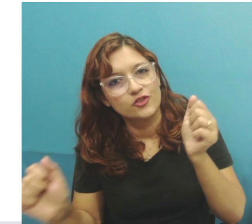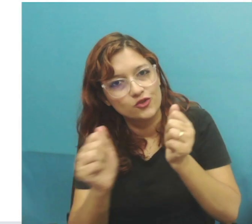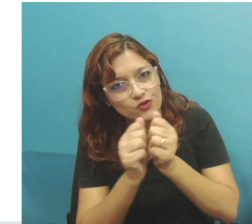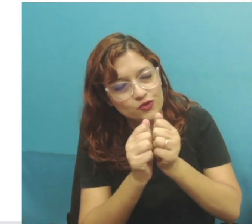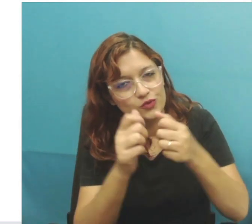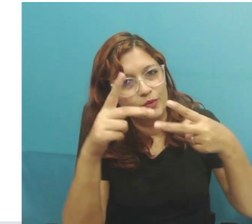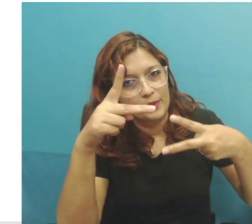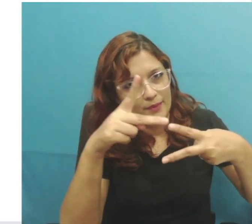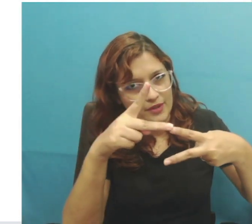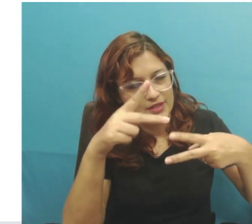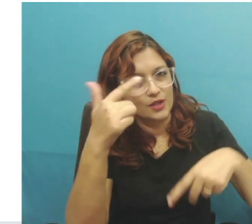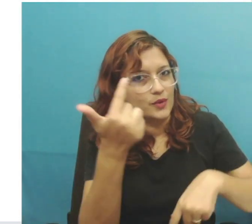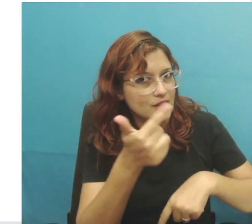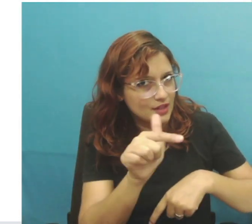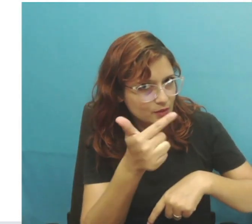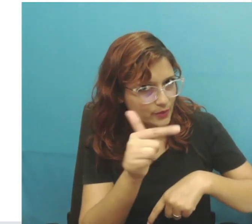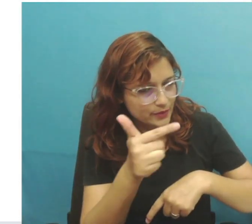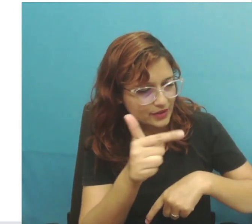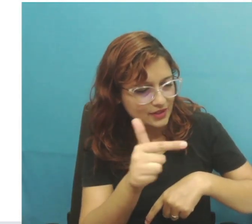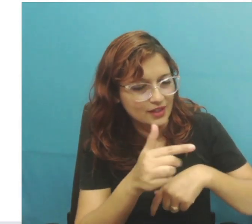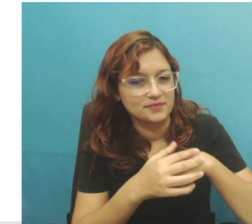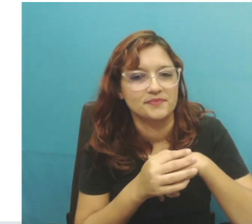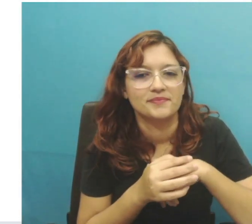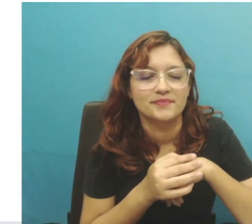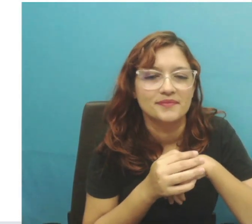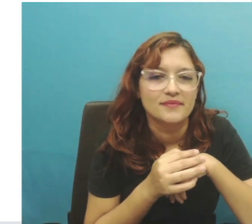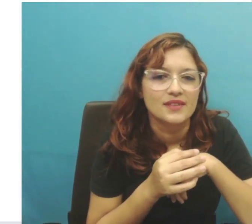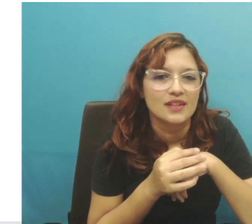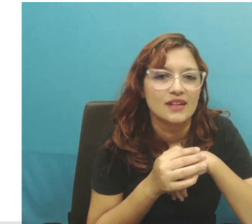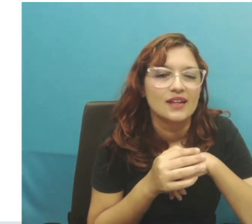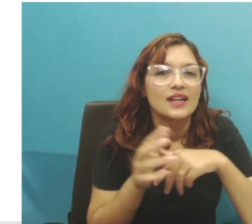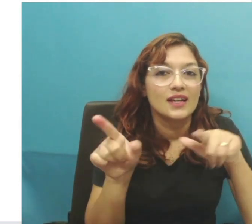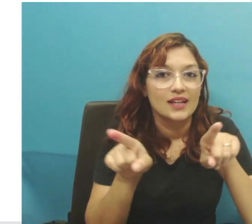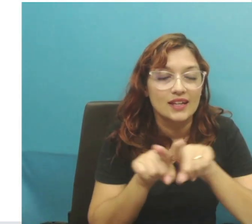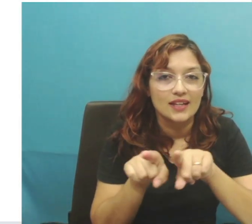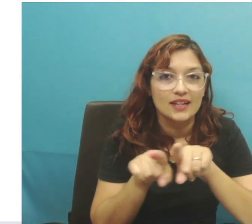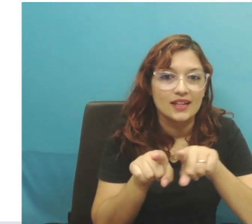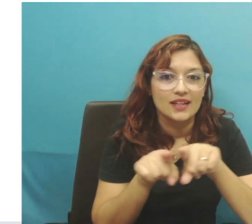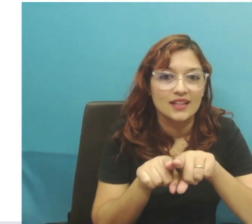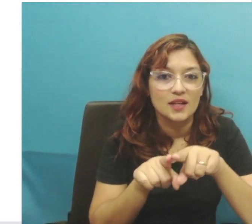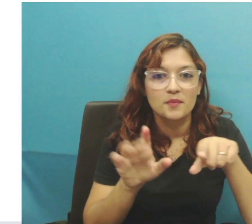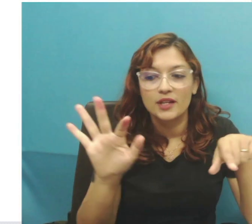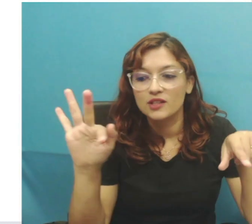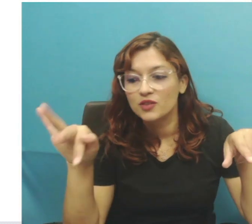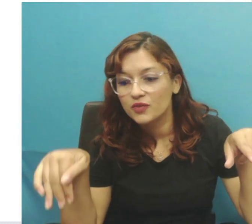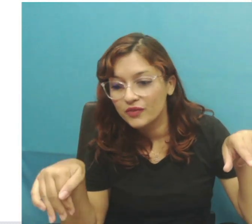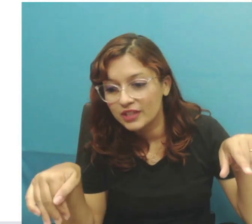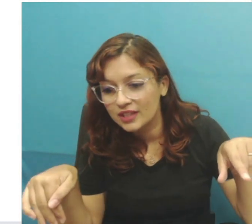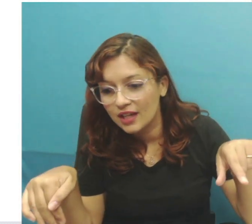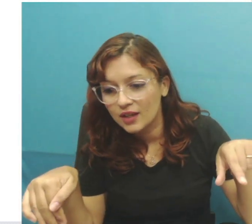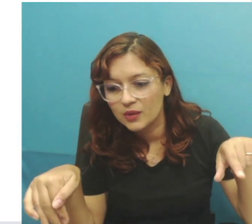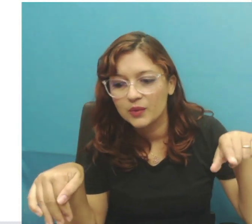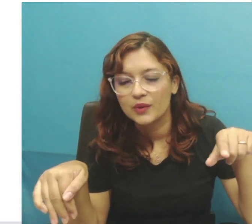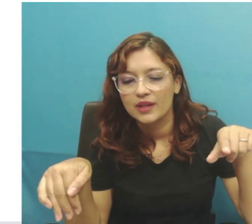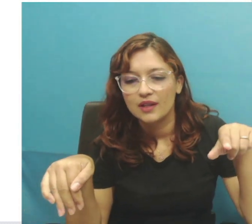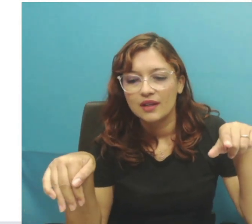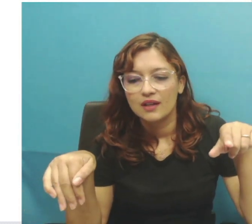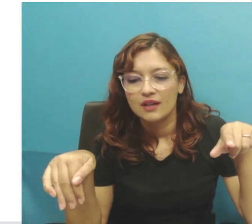De novo, se não está acompanhado de preposição. E